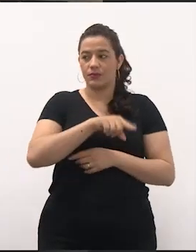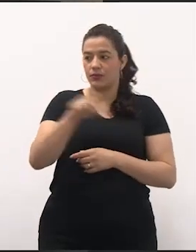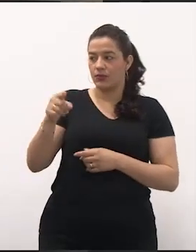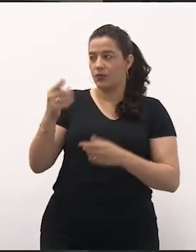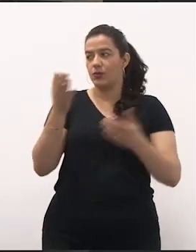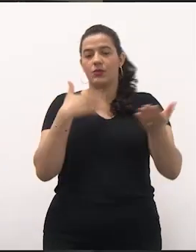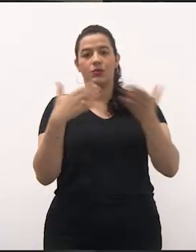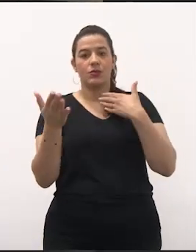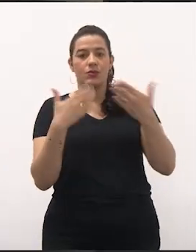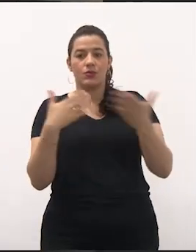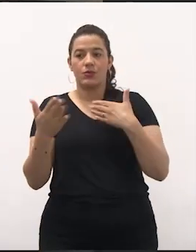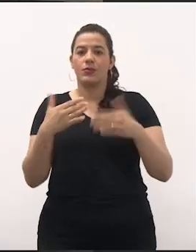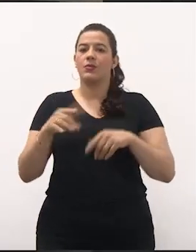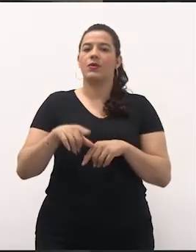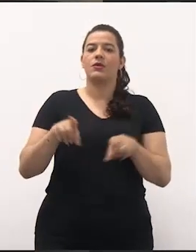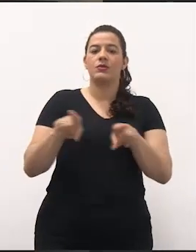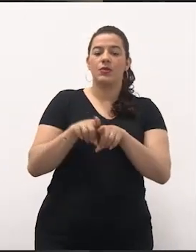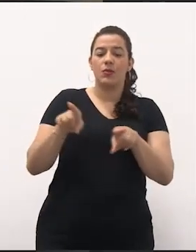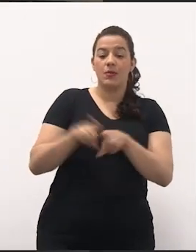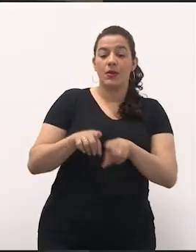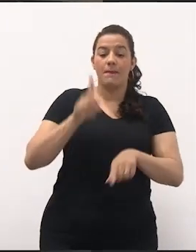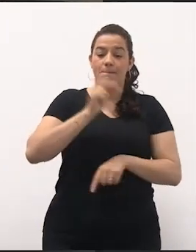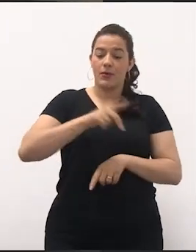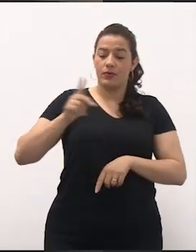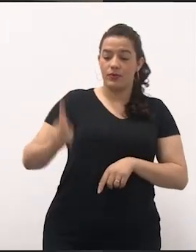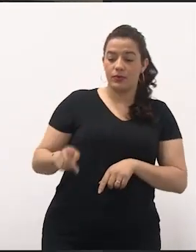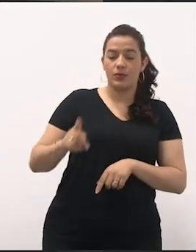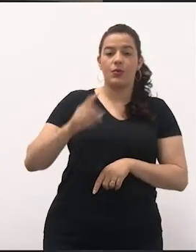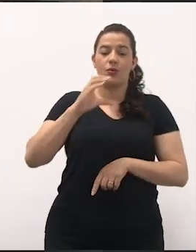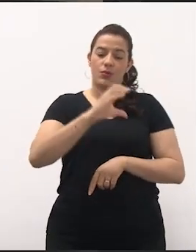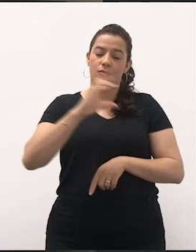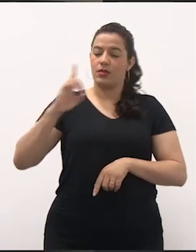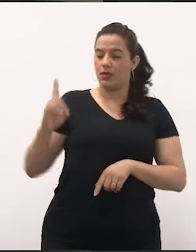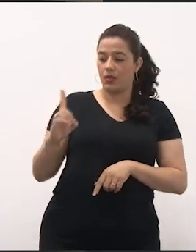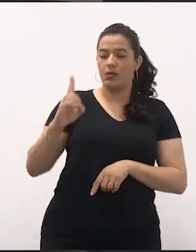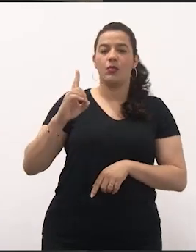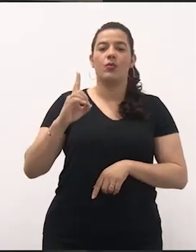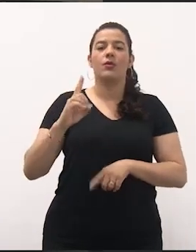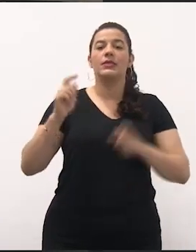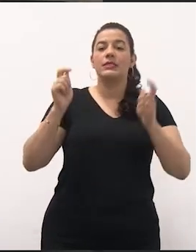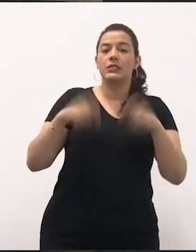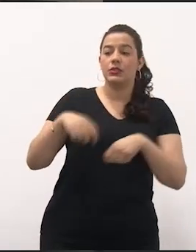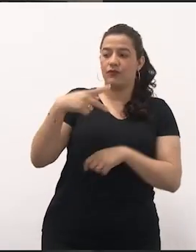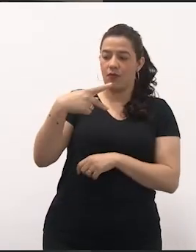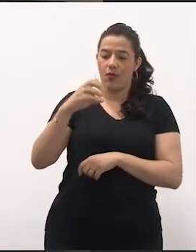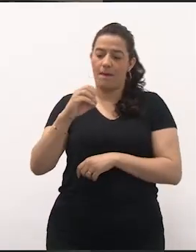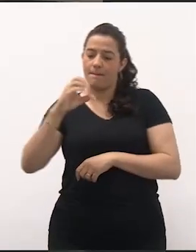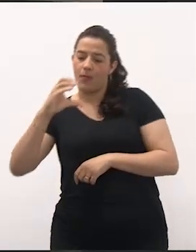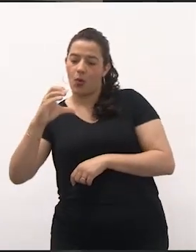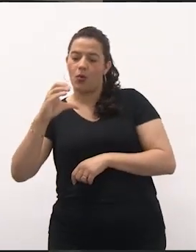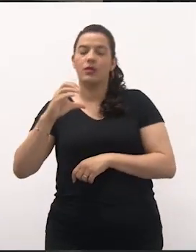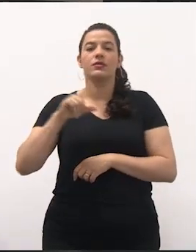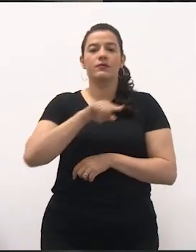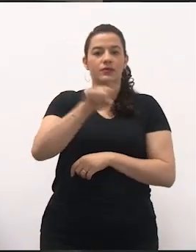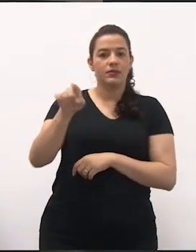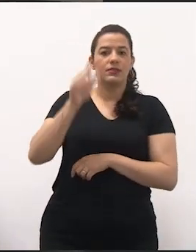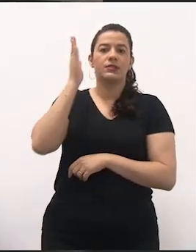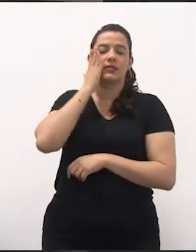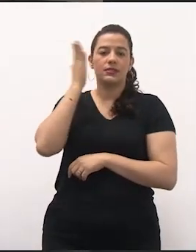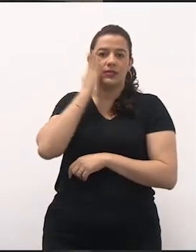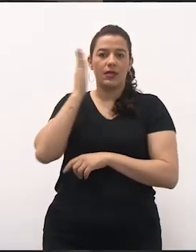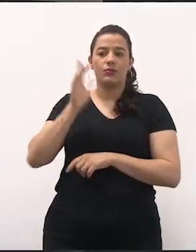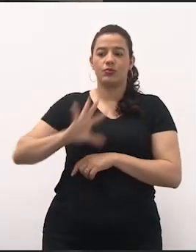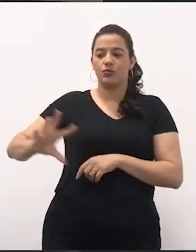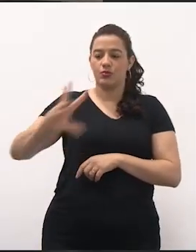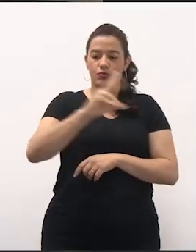seus gestores, com o professor coordenador, no caso se tiver POC, ele está ciente dessa ação,